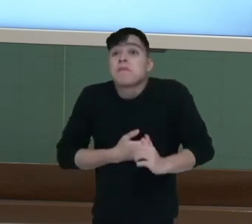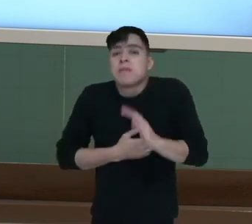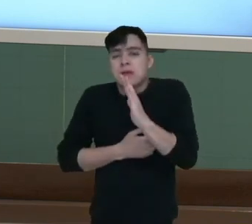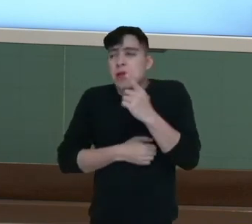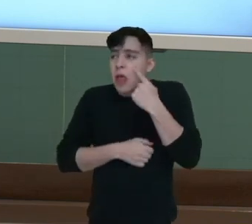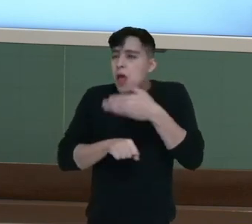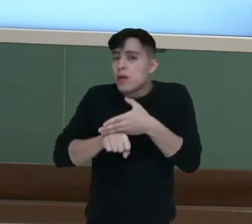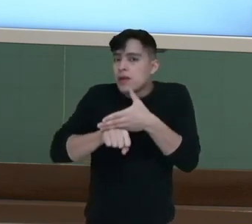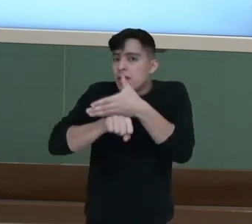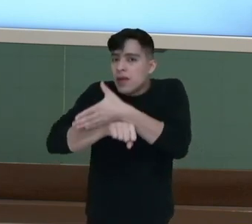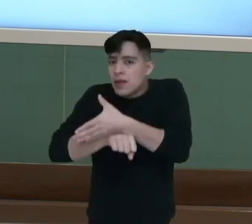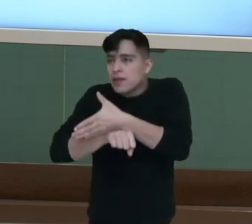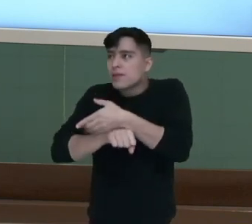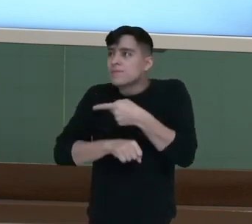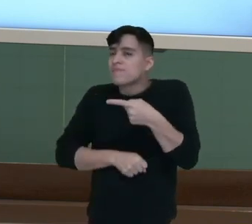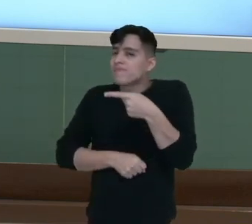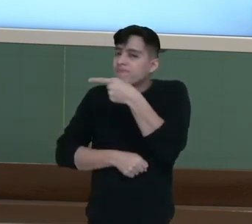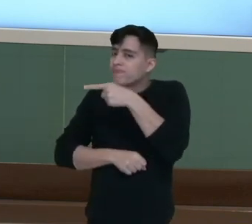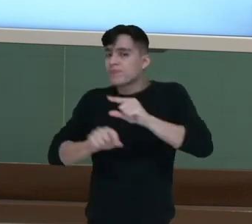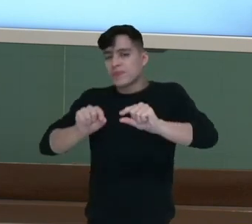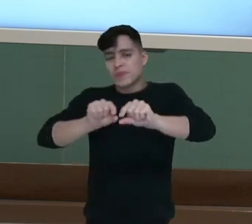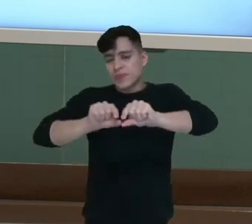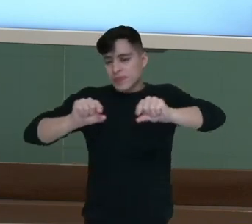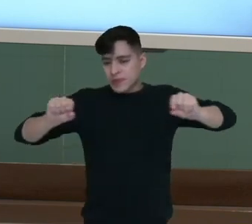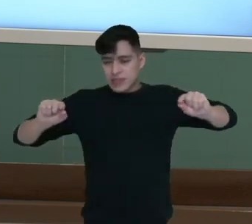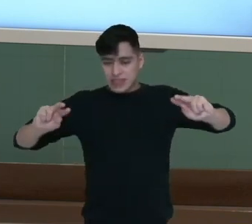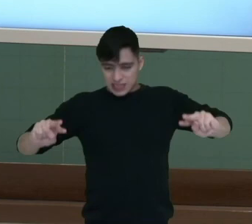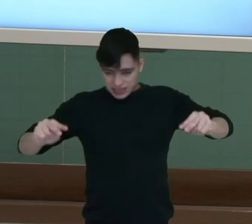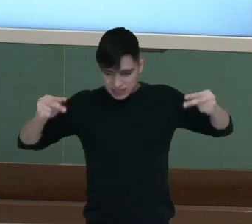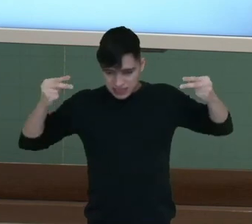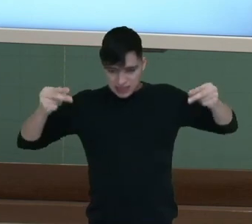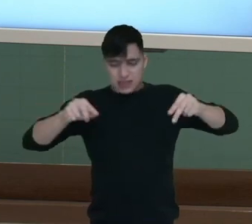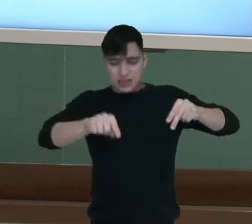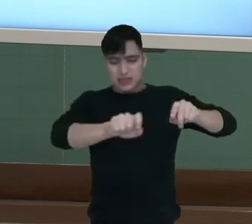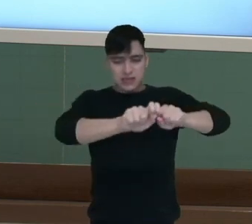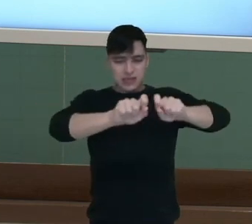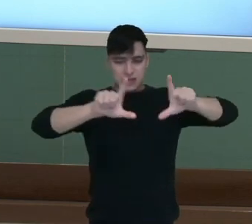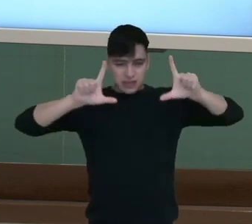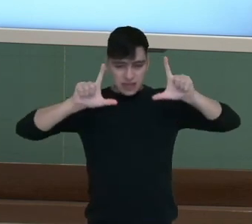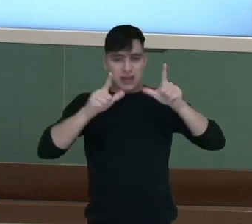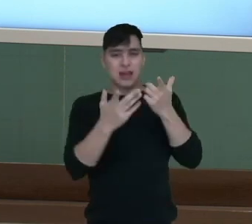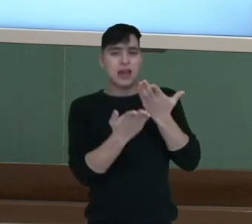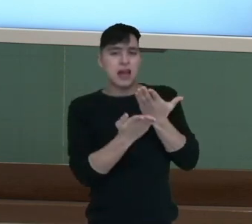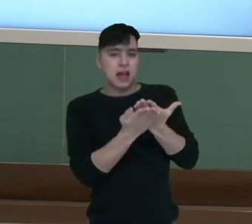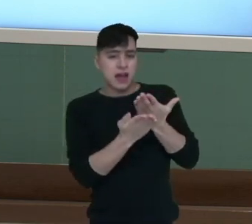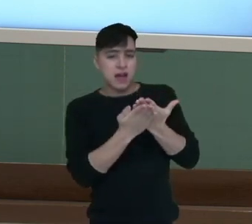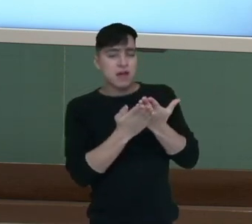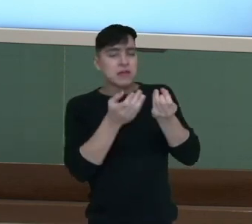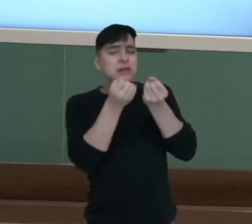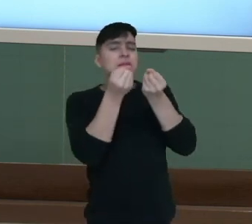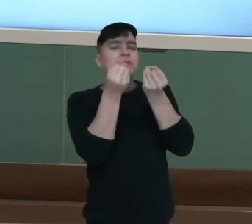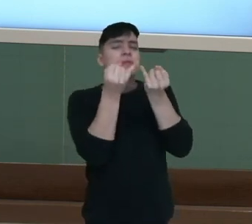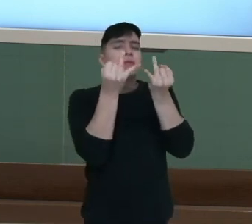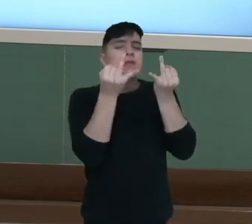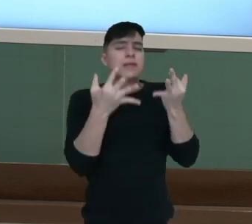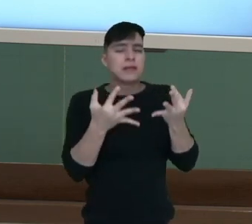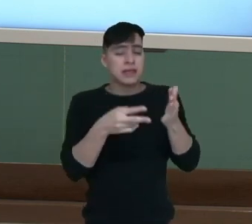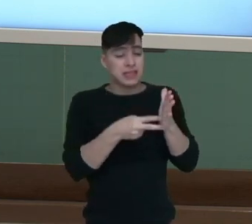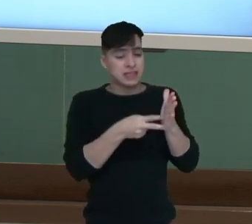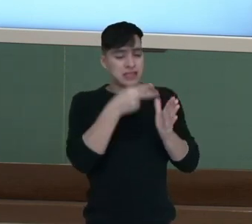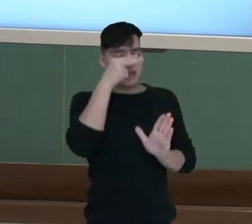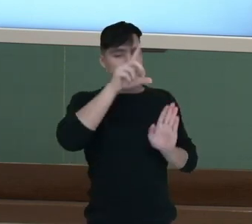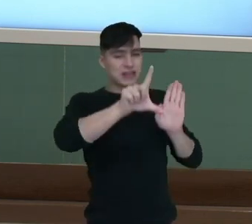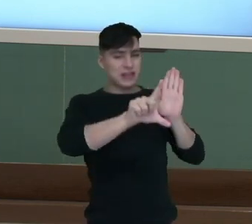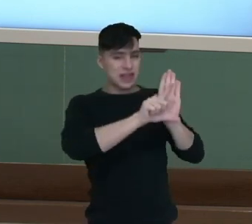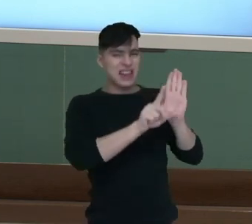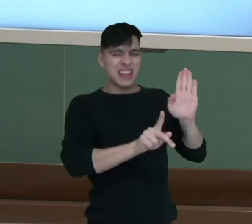endereço aqui, que é uma aula onde a gente tem a verificação da segunda lei, certo? Então você consegue